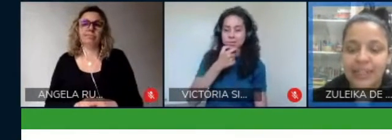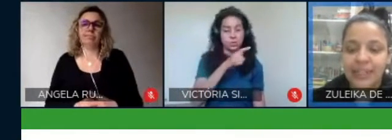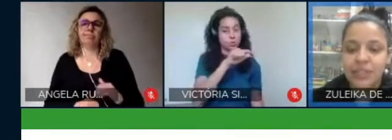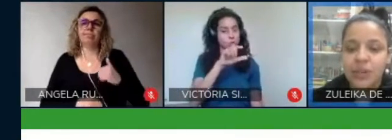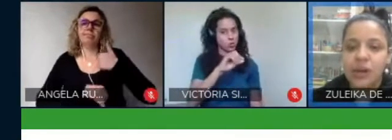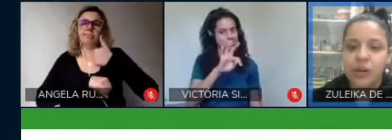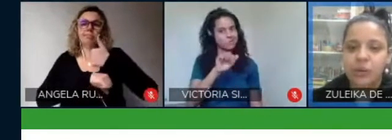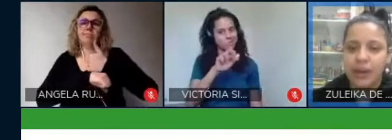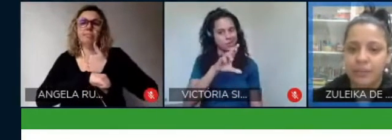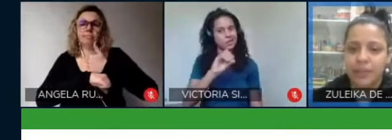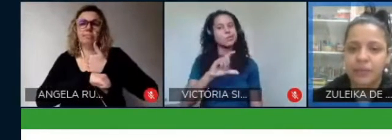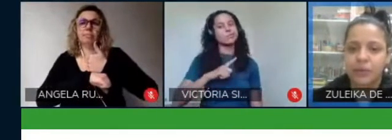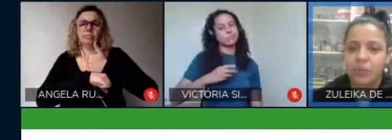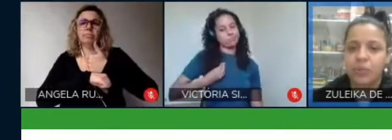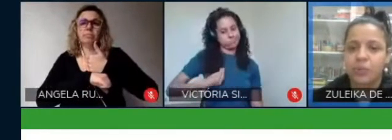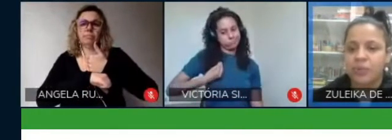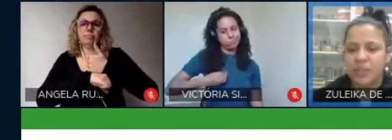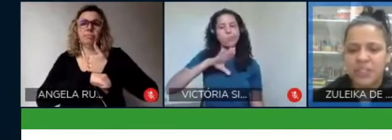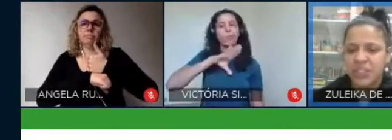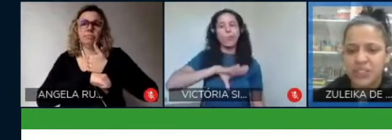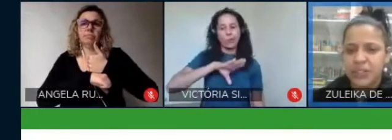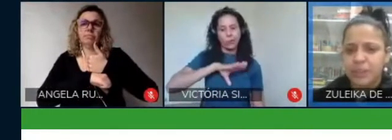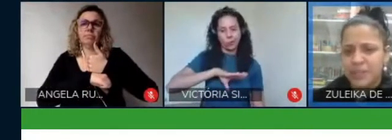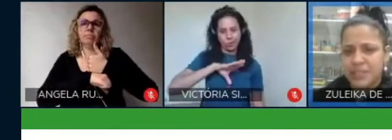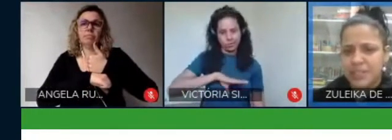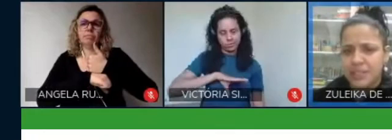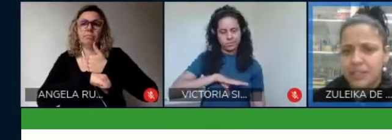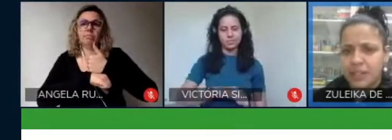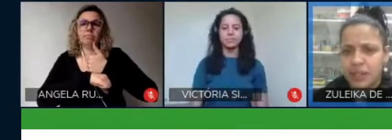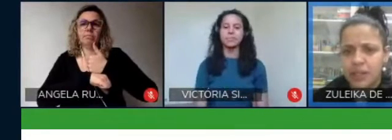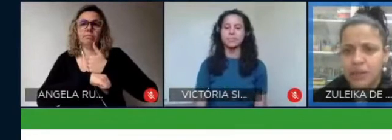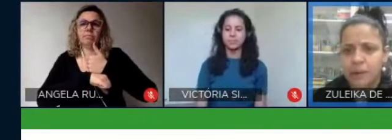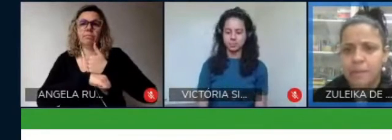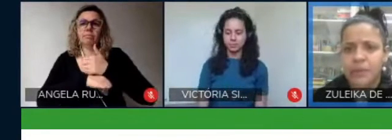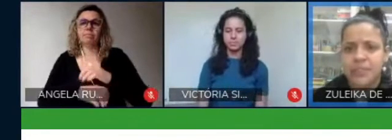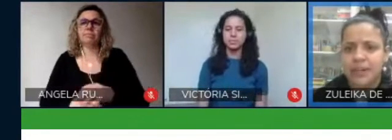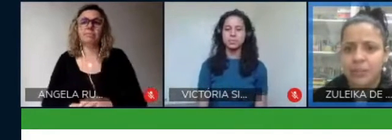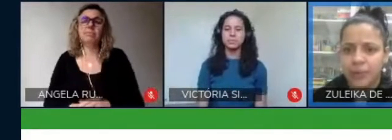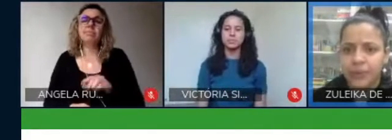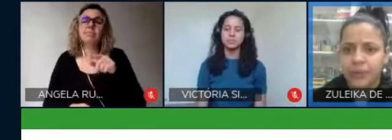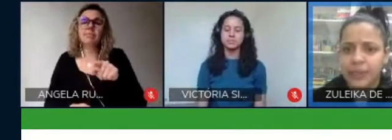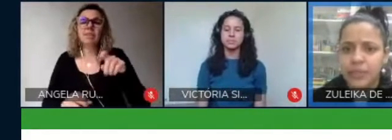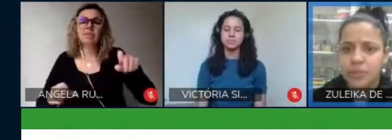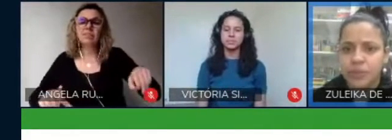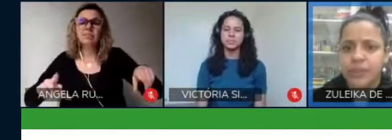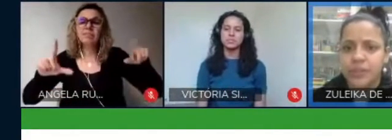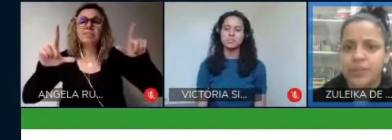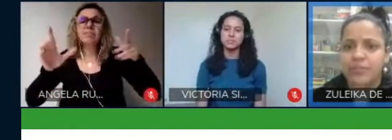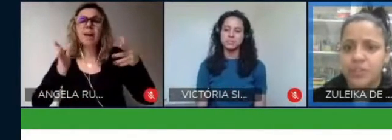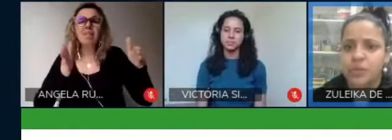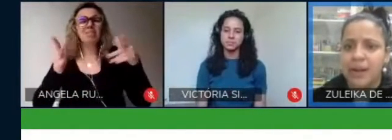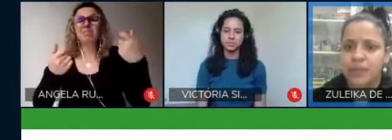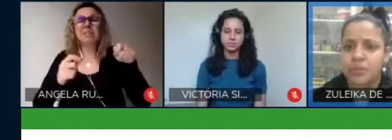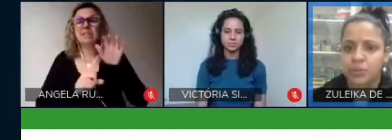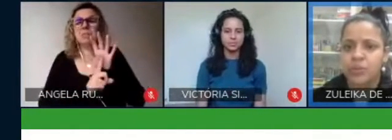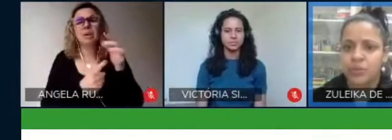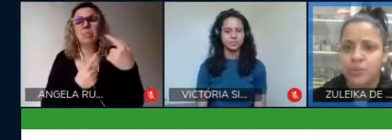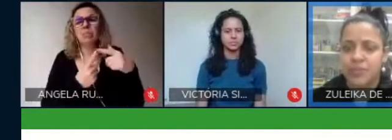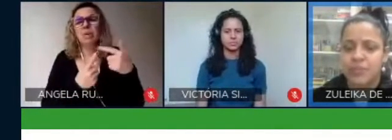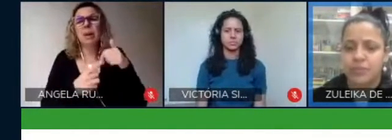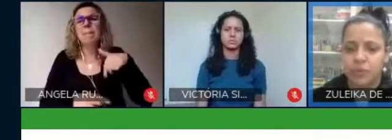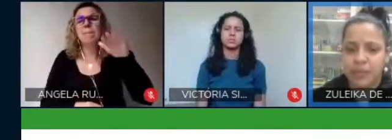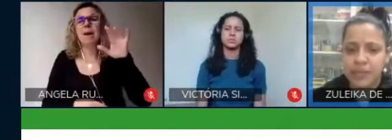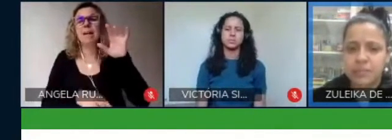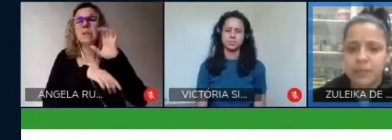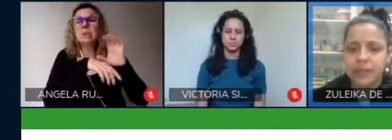Aí aqui é só o caminho, como não, acho que a gente nem precisa mostrar muito isso, porque isso é visto mais no